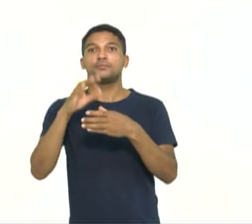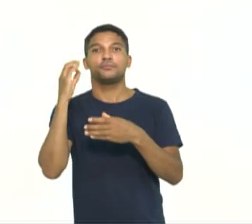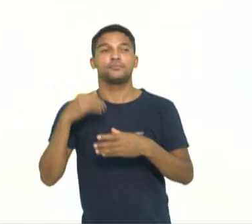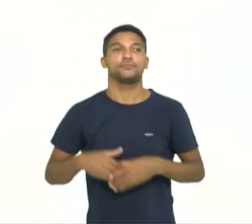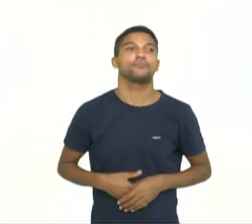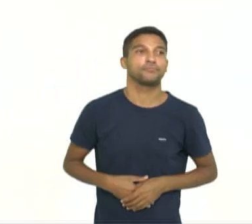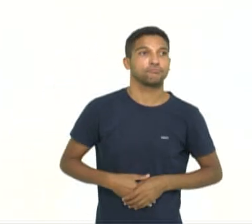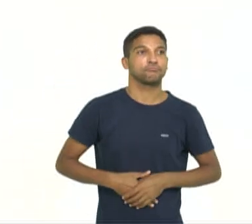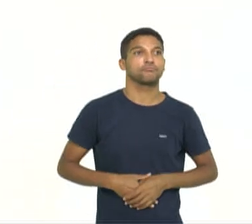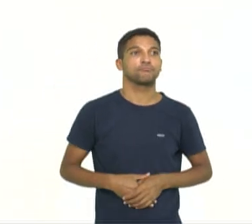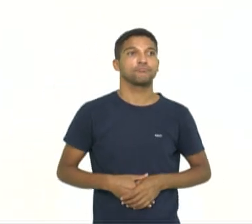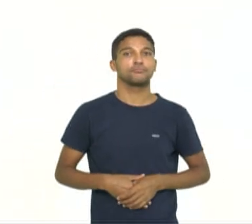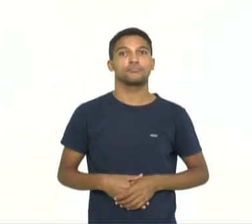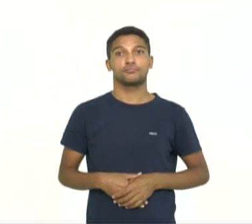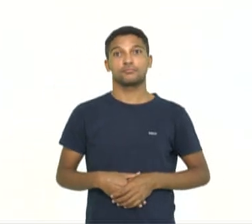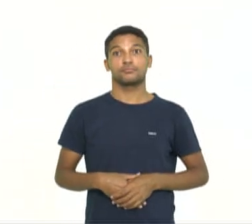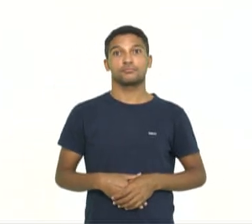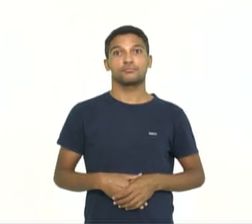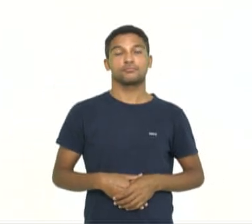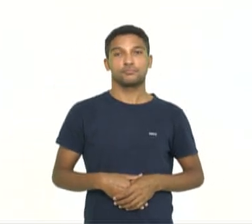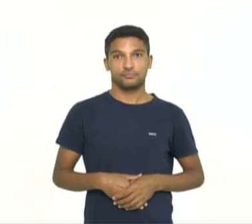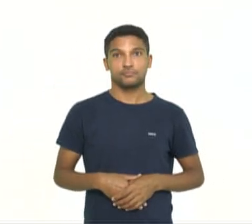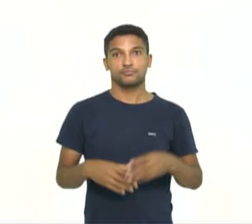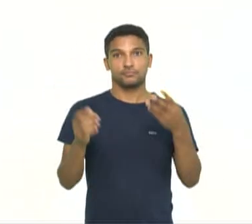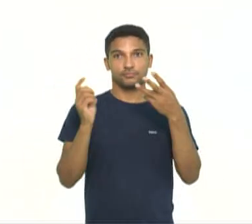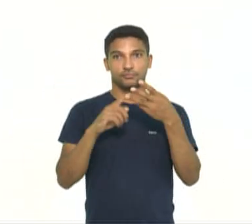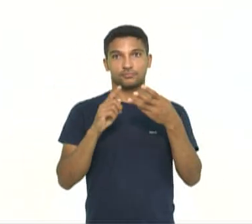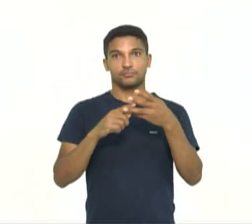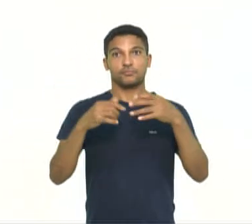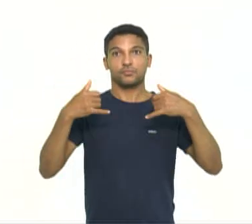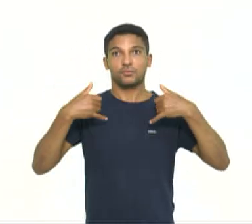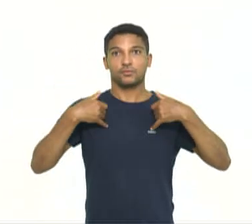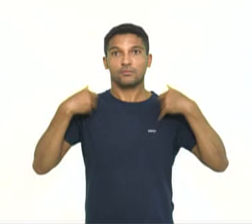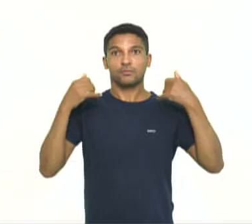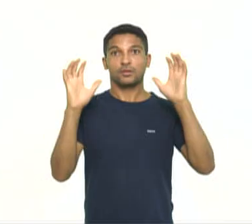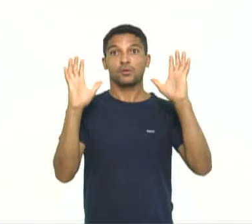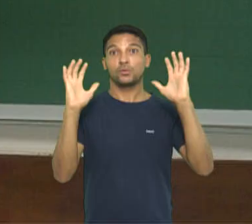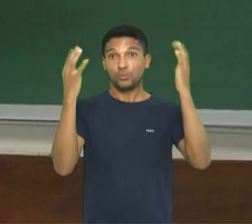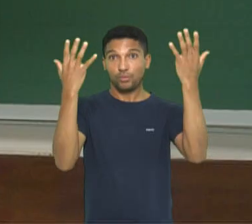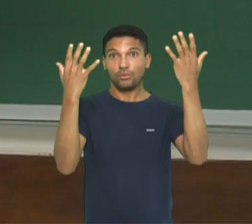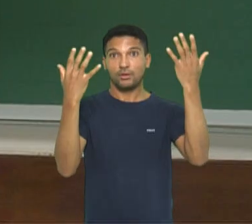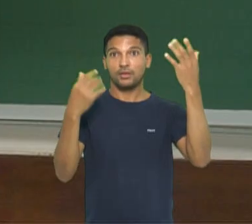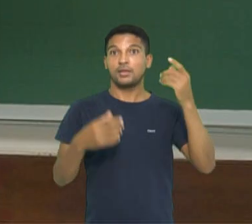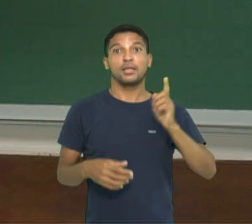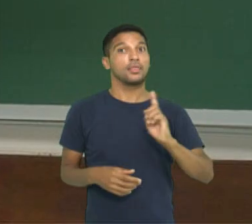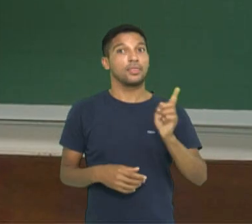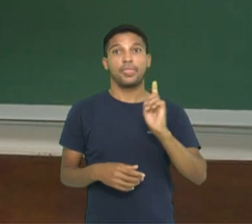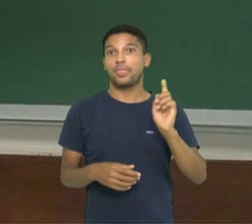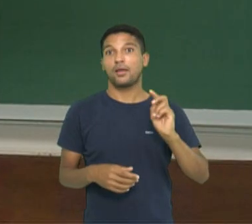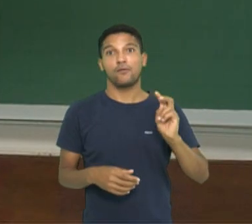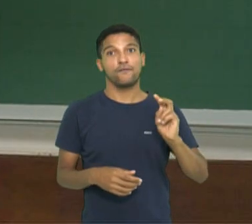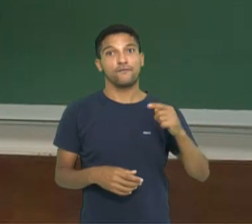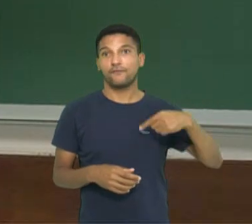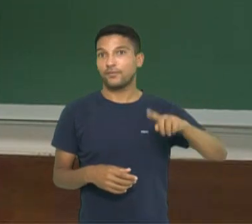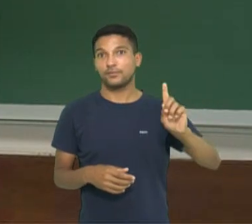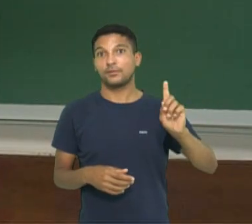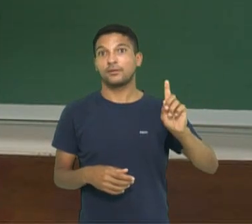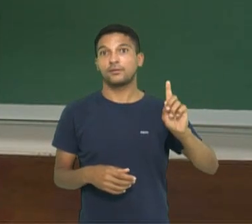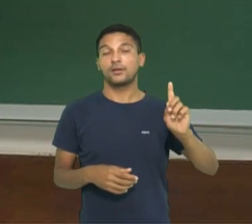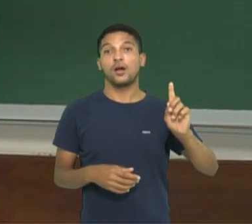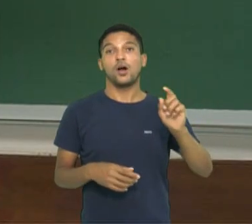festa de aniversário, todavia enviaremos um cartão. Né? Ou, mas enviaremos um cartão, ou,